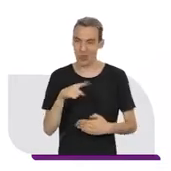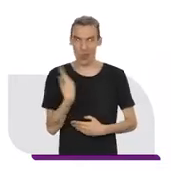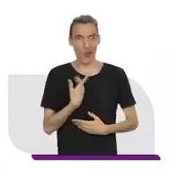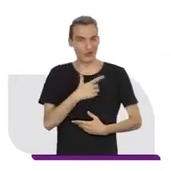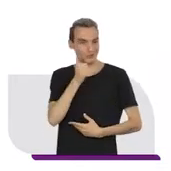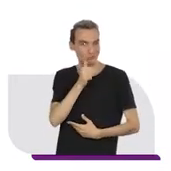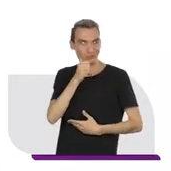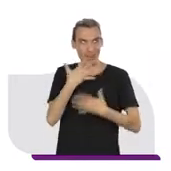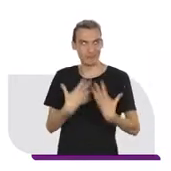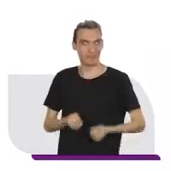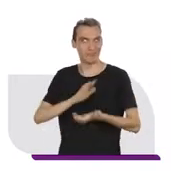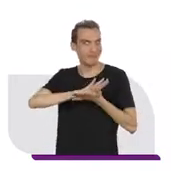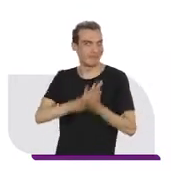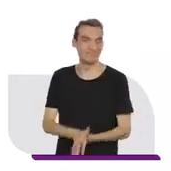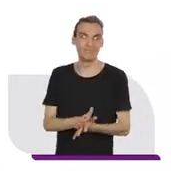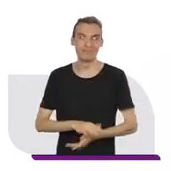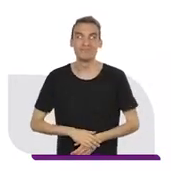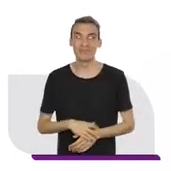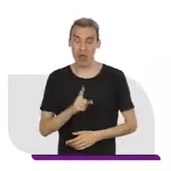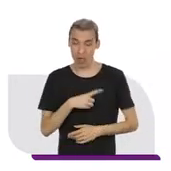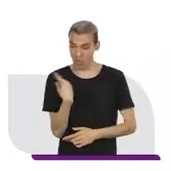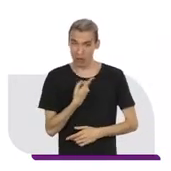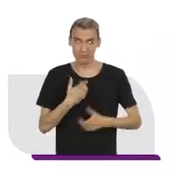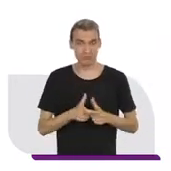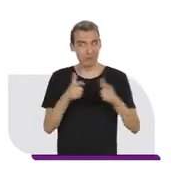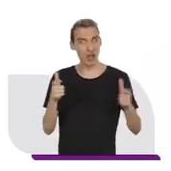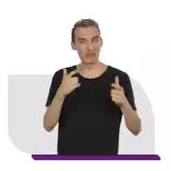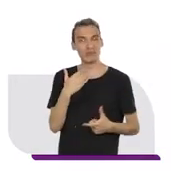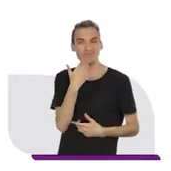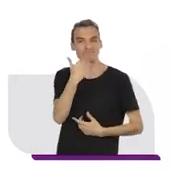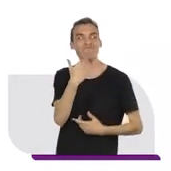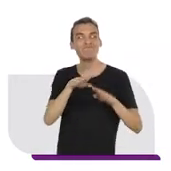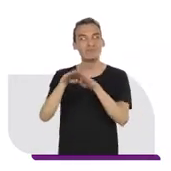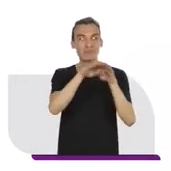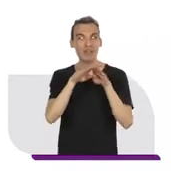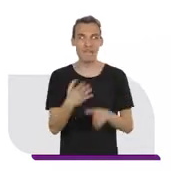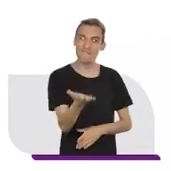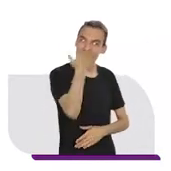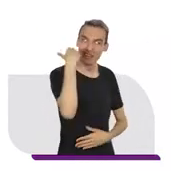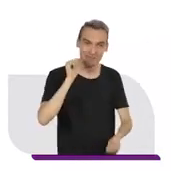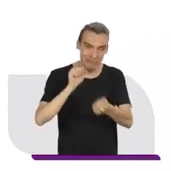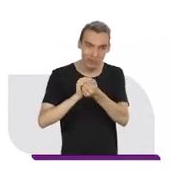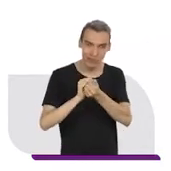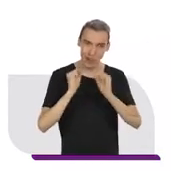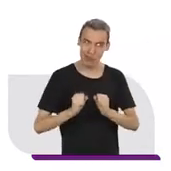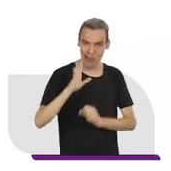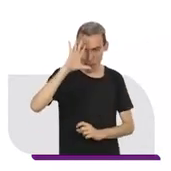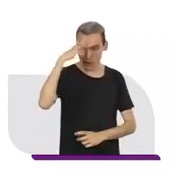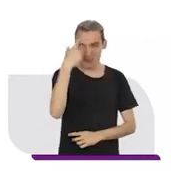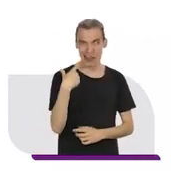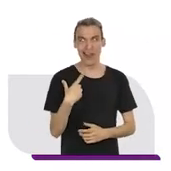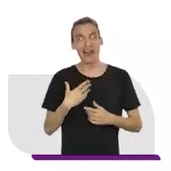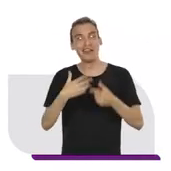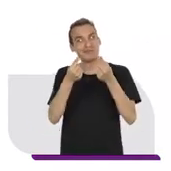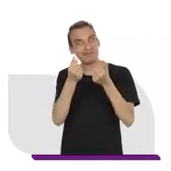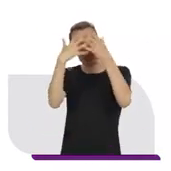na violência. Não seremos mais humilhadas. Somos a maioria e exigimos igualdade. Vem com a gente.